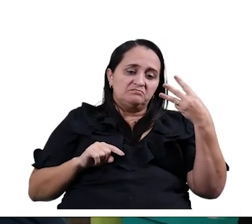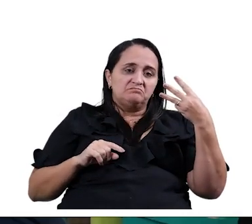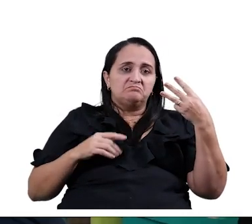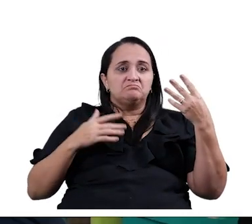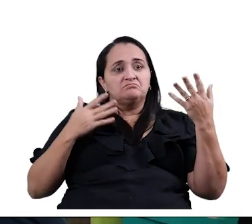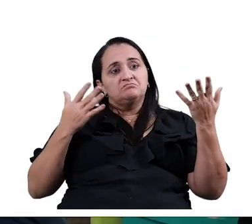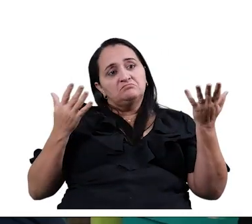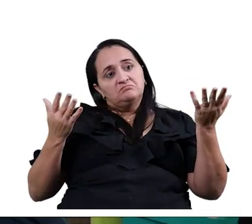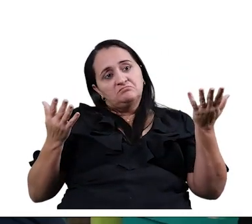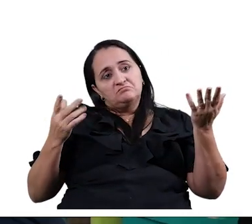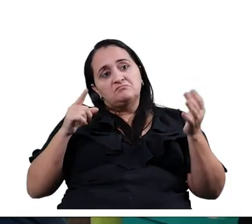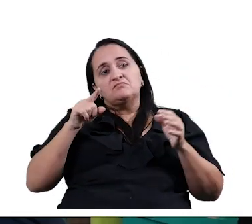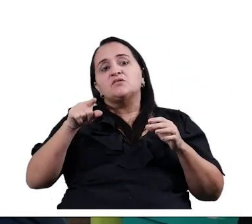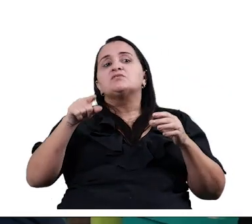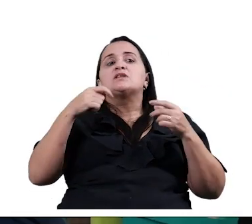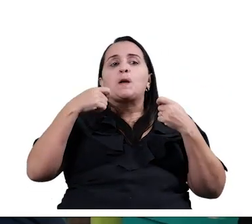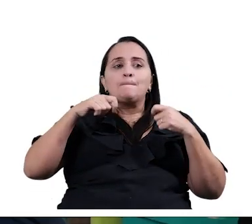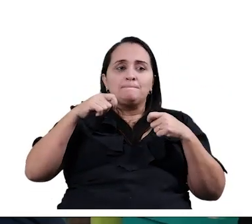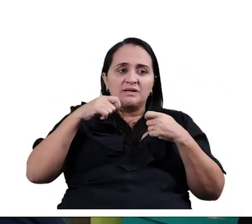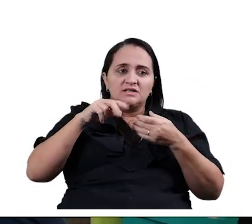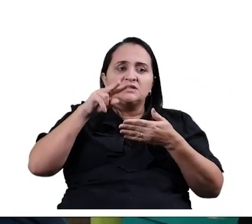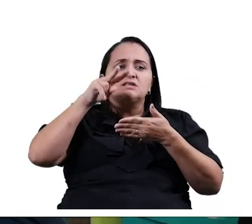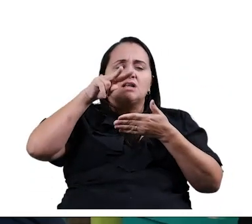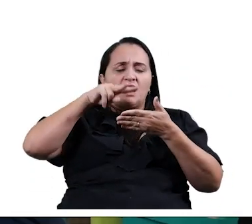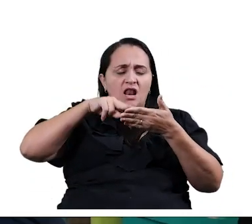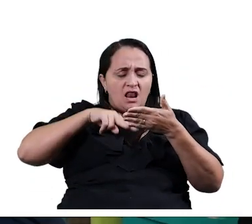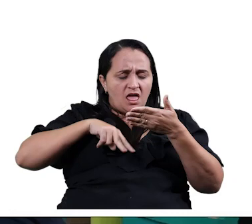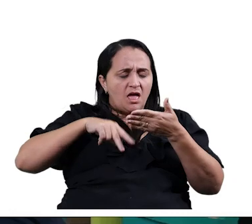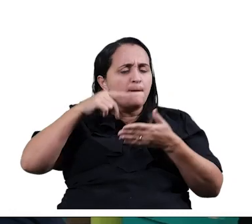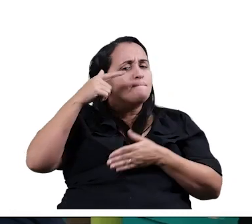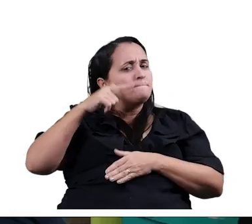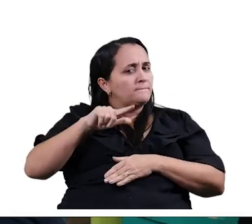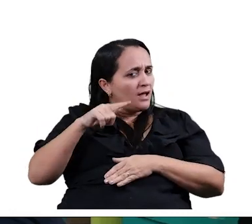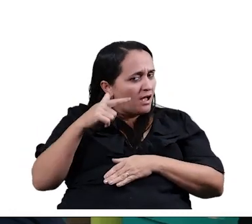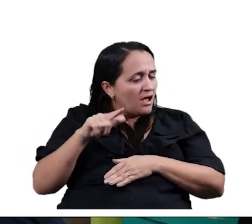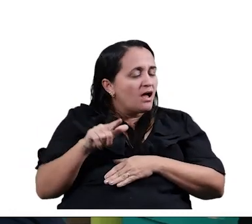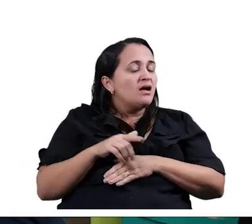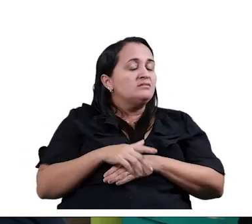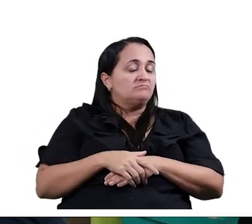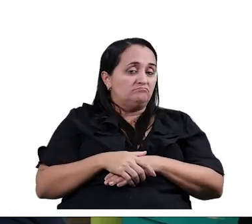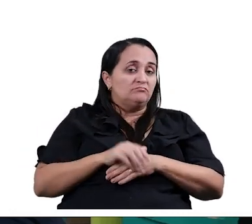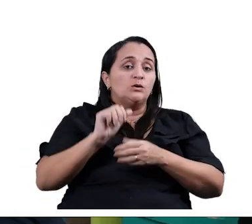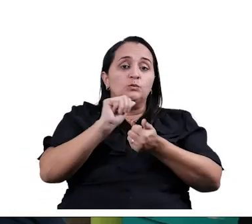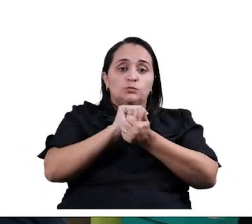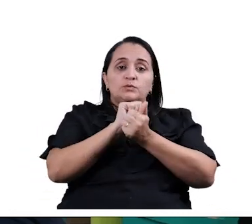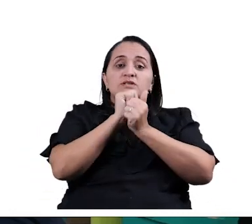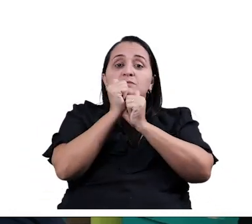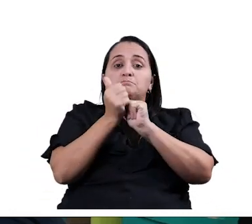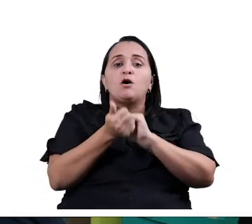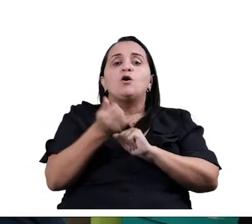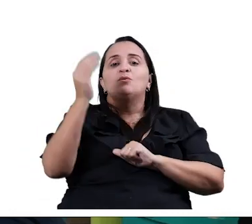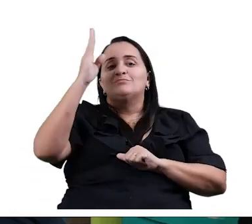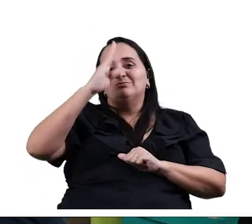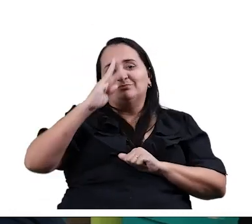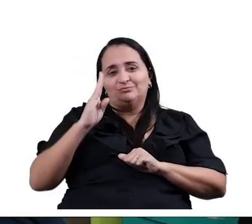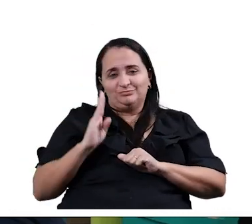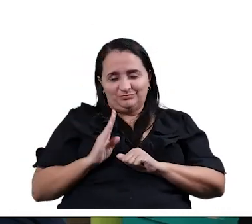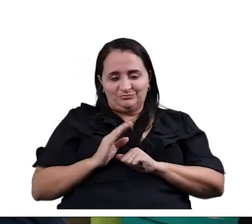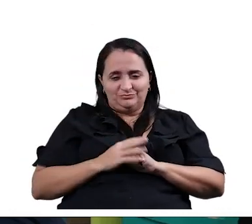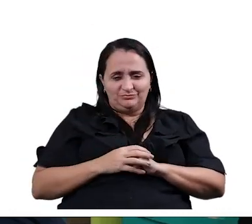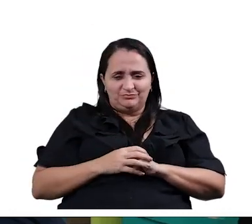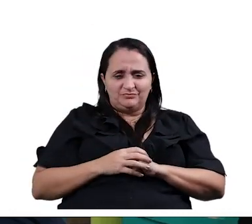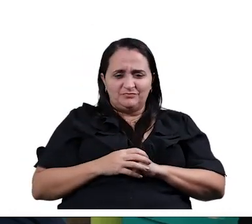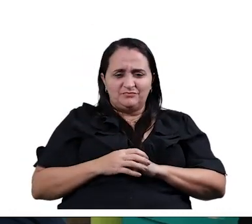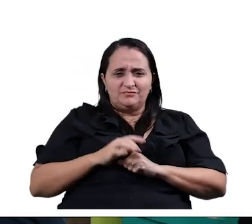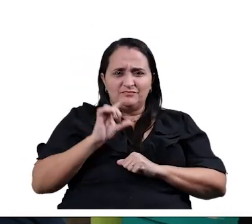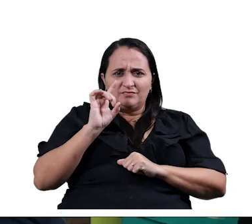olha, você precisa ler mais coisas sobre esporte, conhecer mais a história do nosso esporte brasileiro. Se você